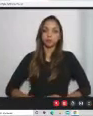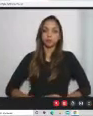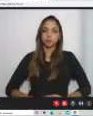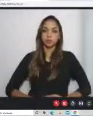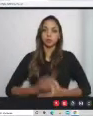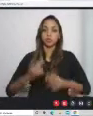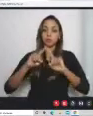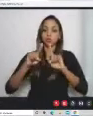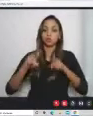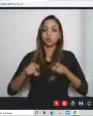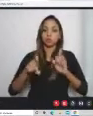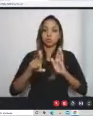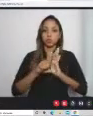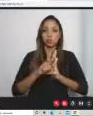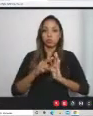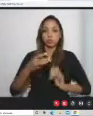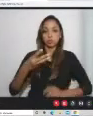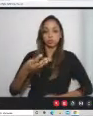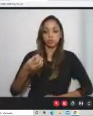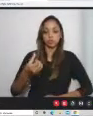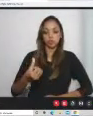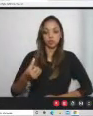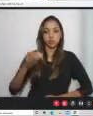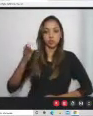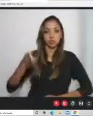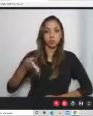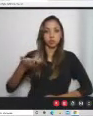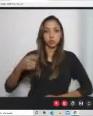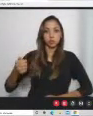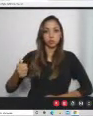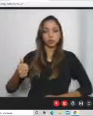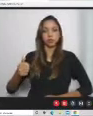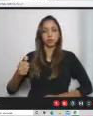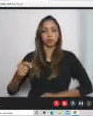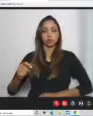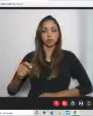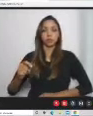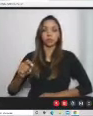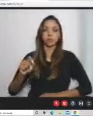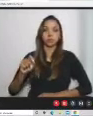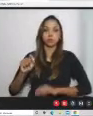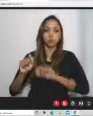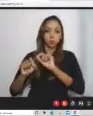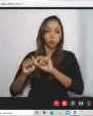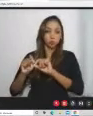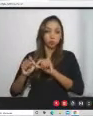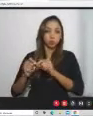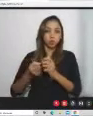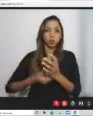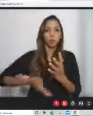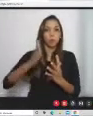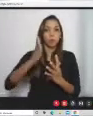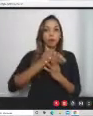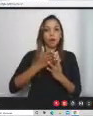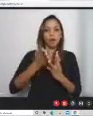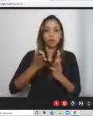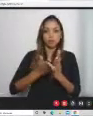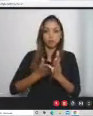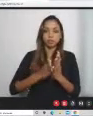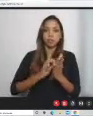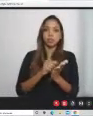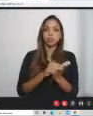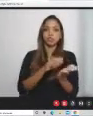Projeto de lei número 036/2021 dispõe sobre o parcelamento de multas de trânsito e da outras